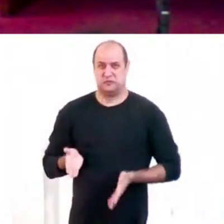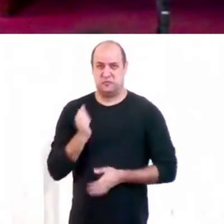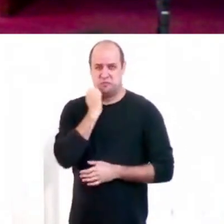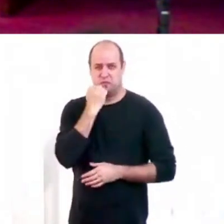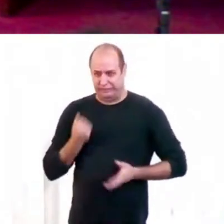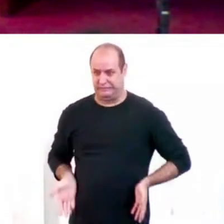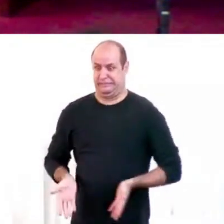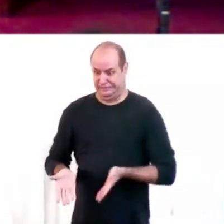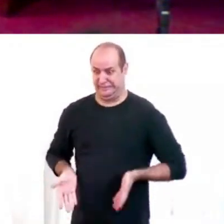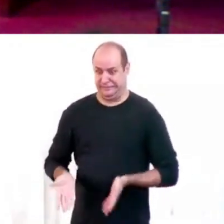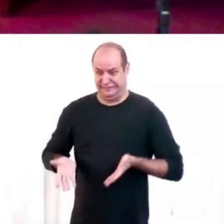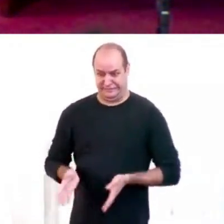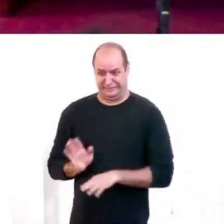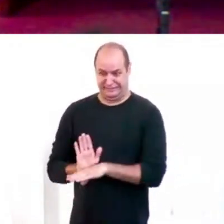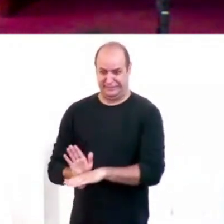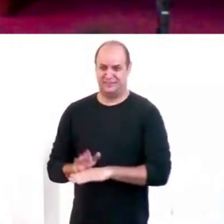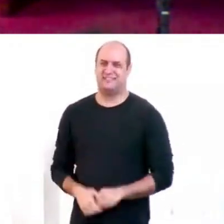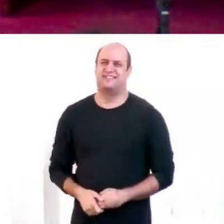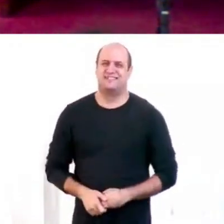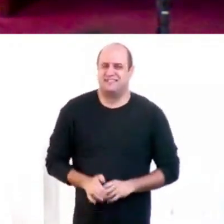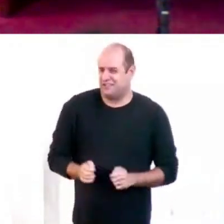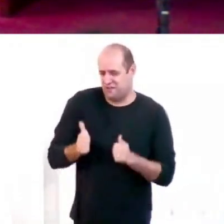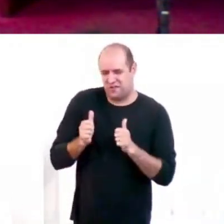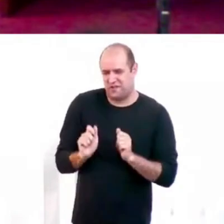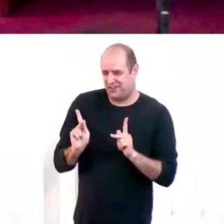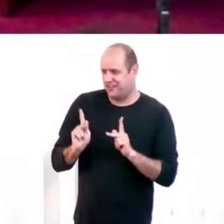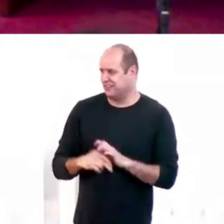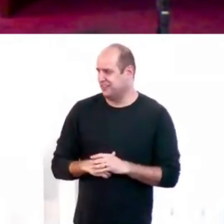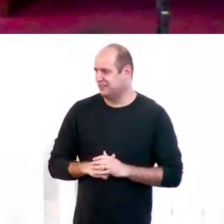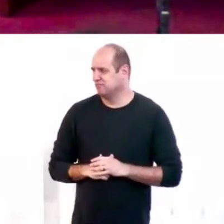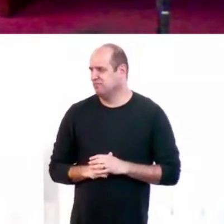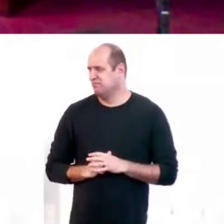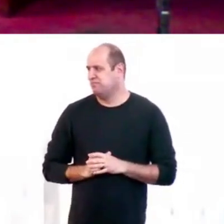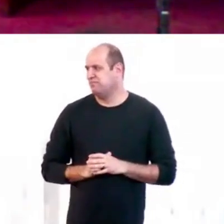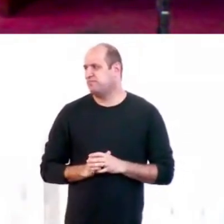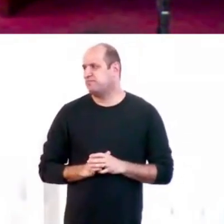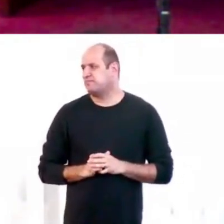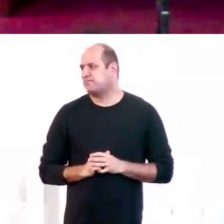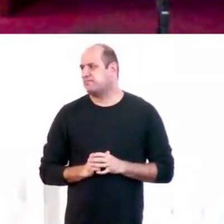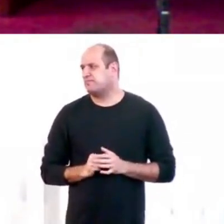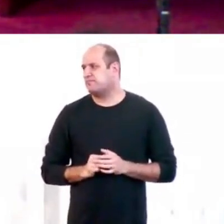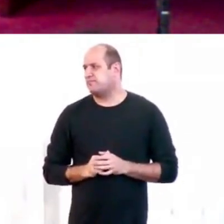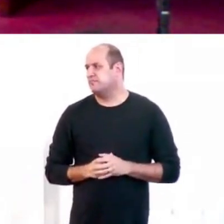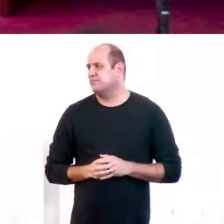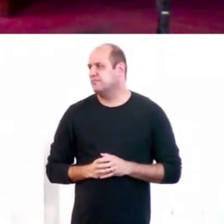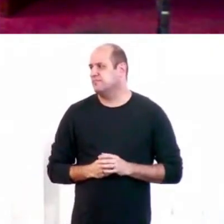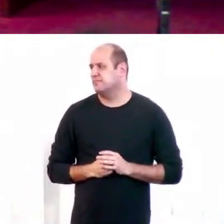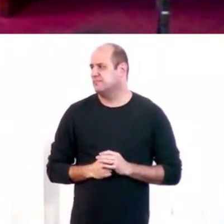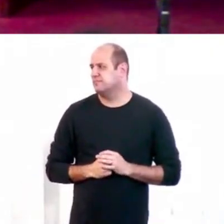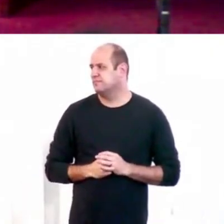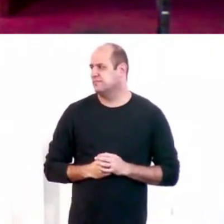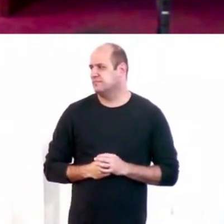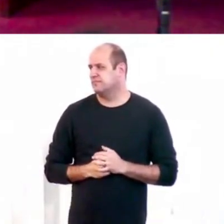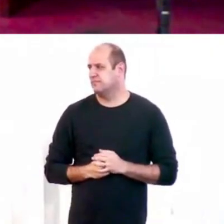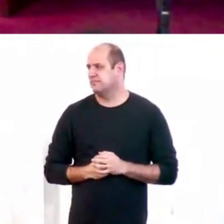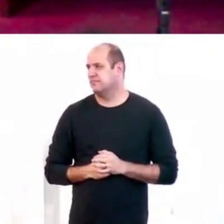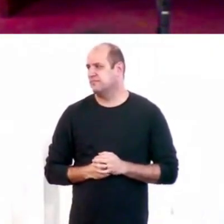dar tudo certo. Vamos lá.